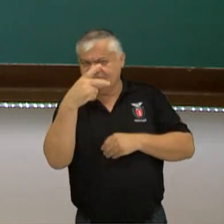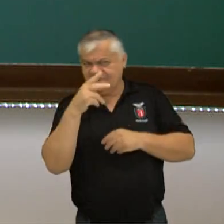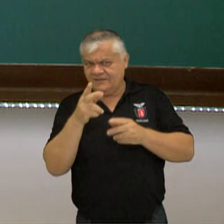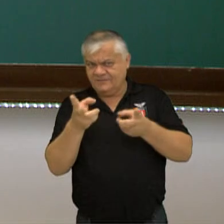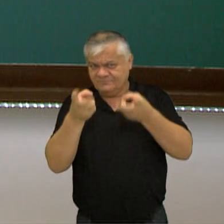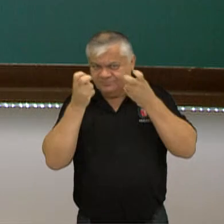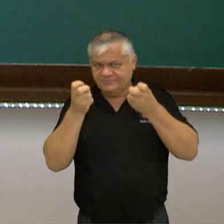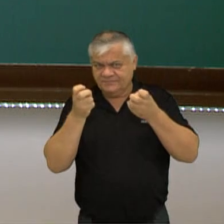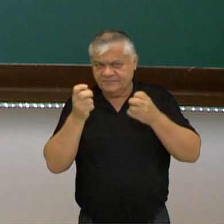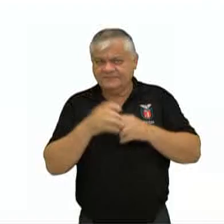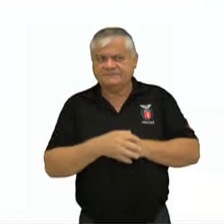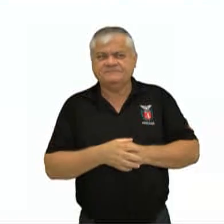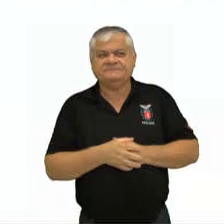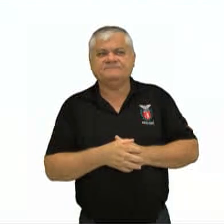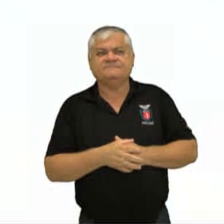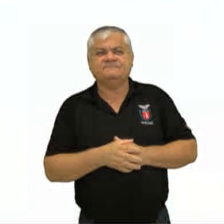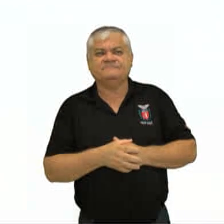acertou?